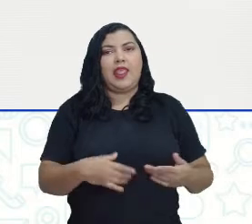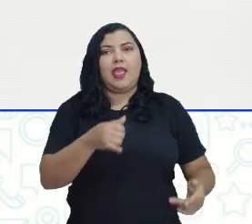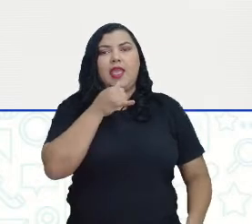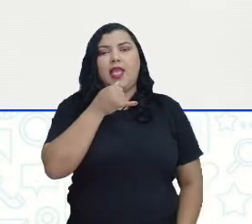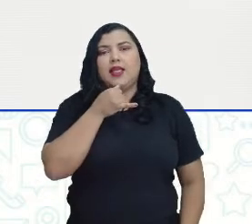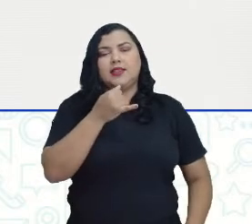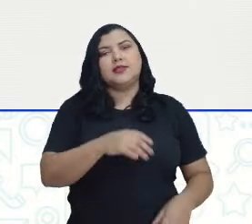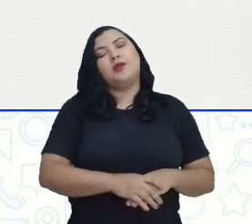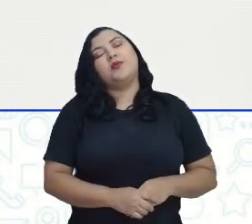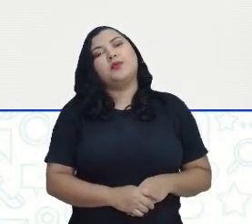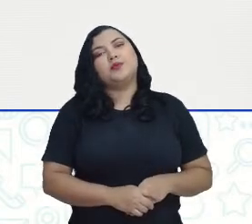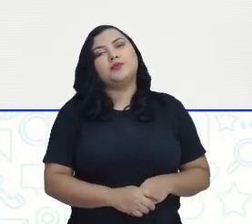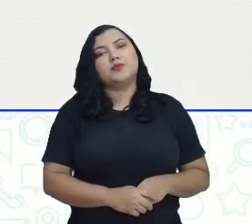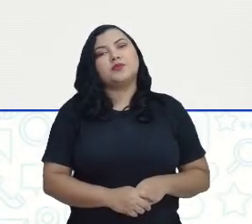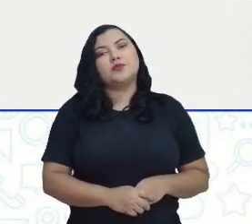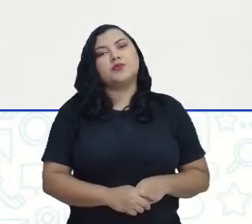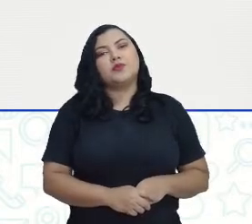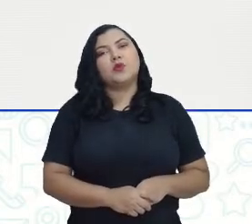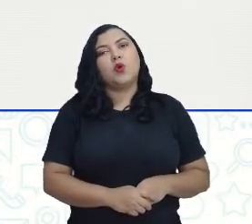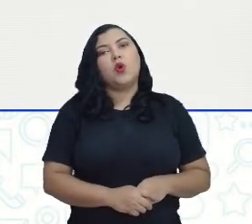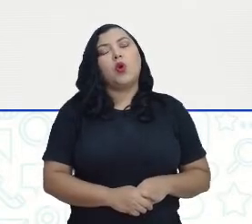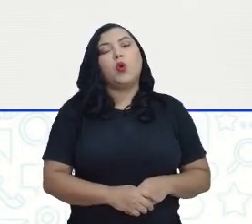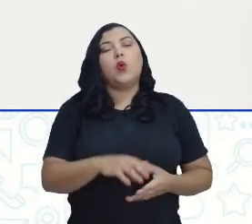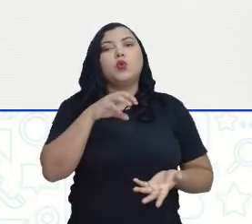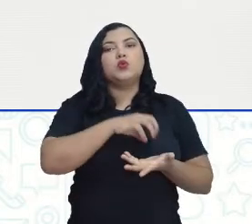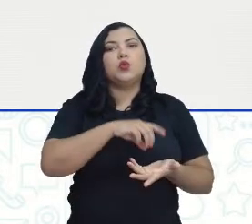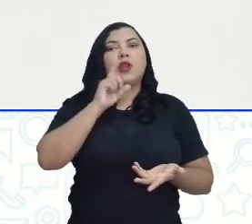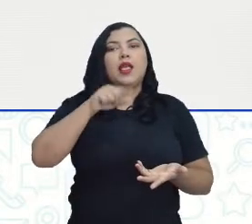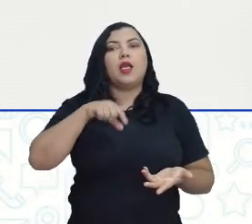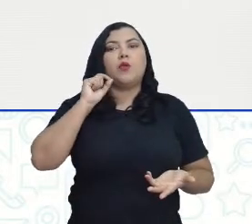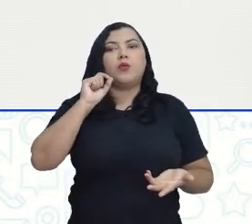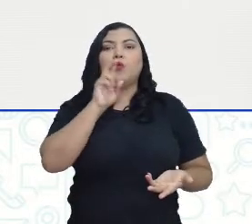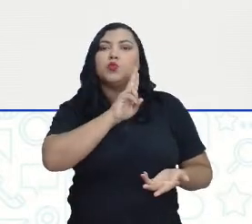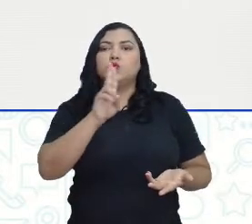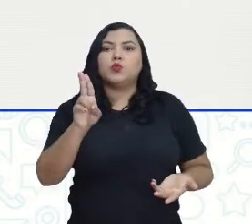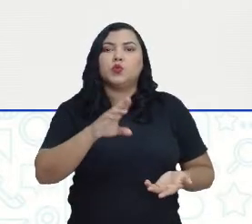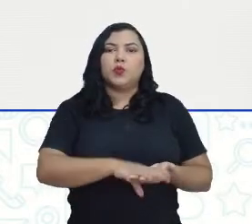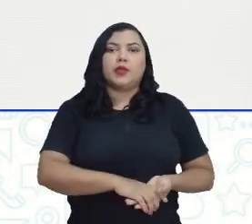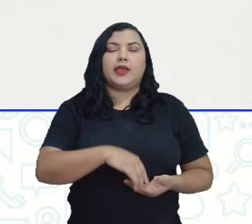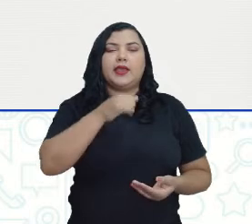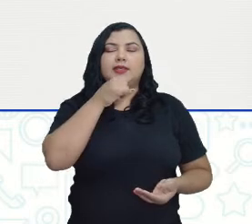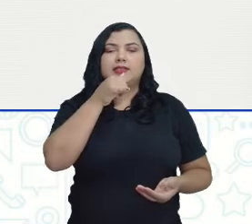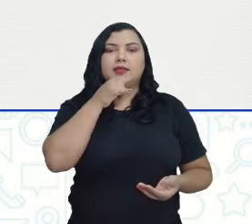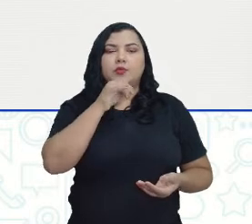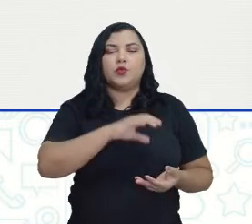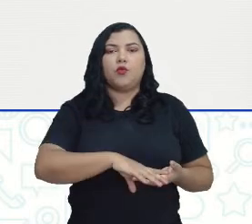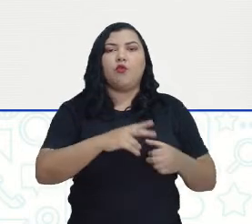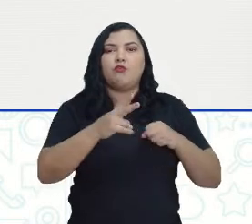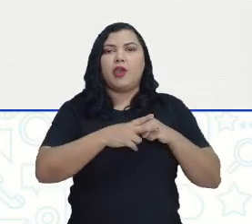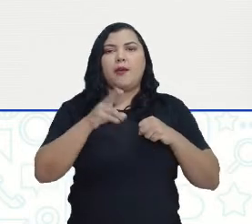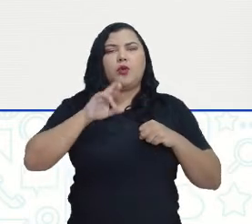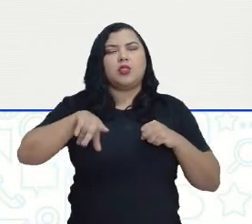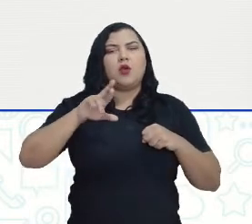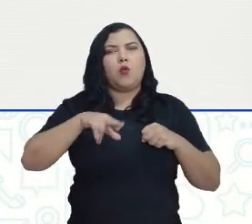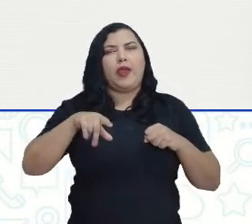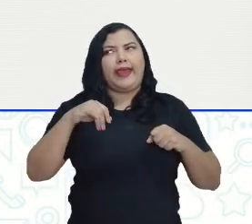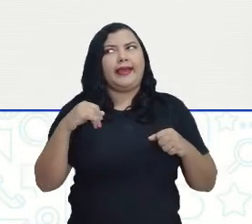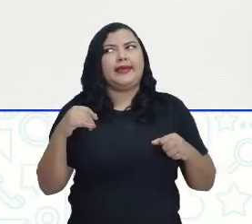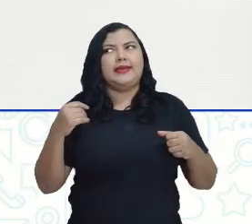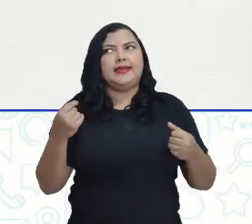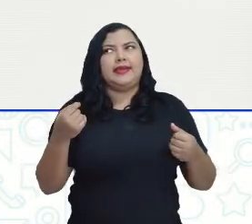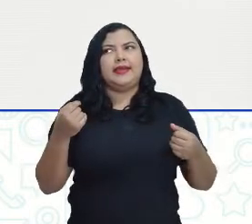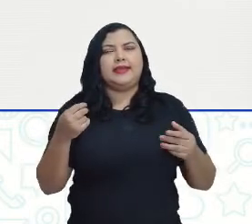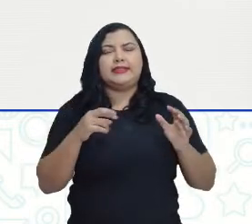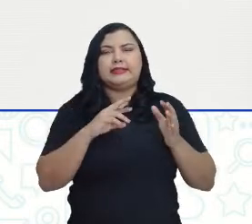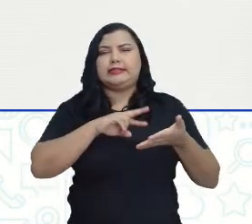nome predicativo. Nesse tipo de predicado, o verbo não é significativo e sim de ligação. O que isso quer